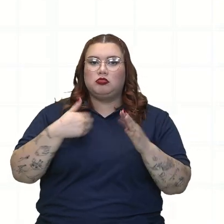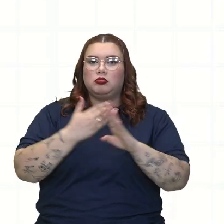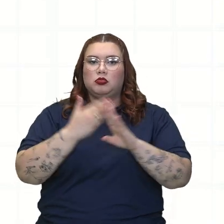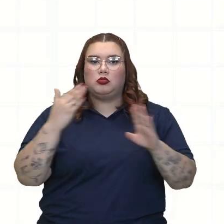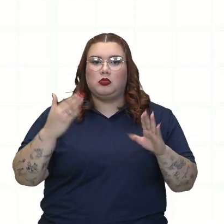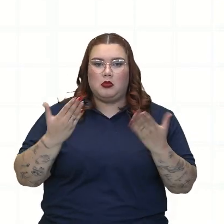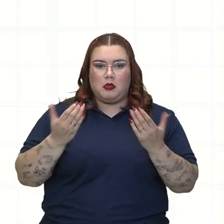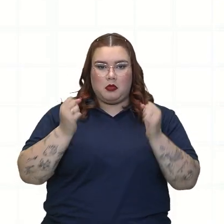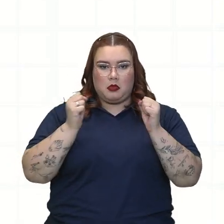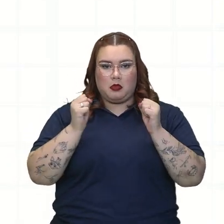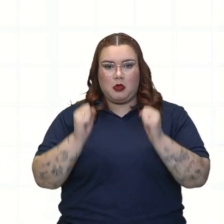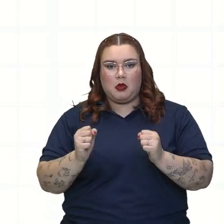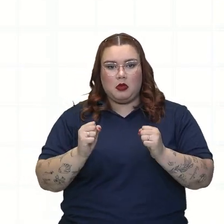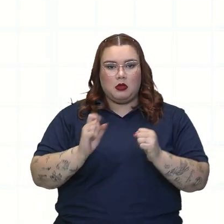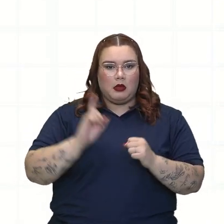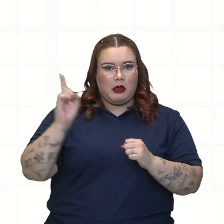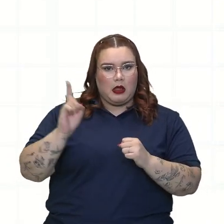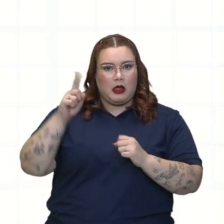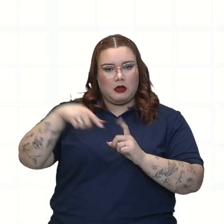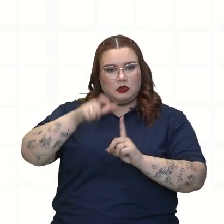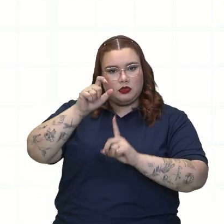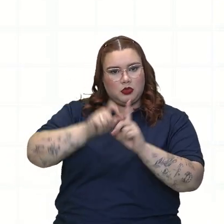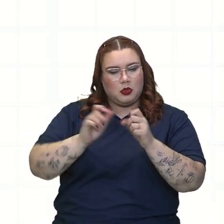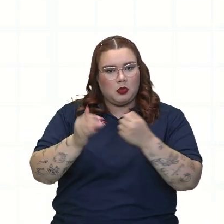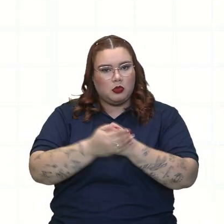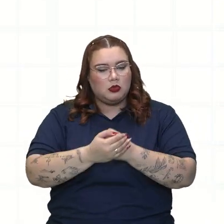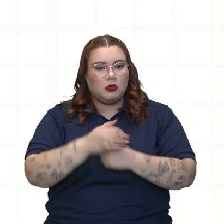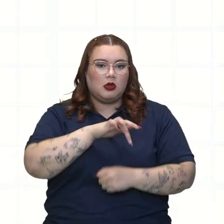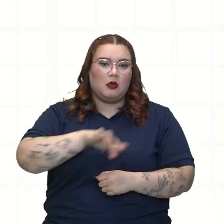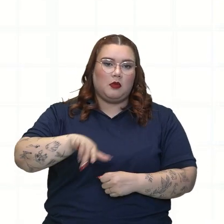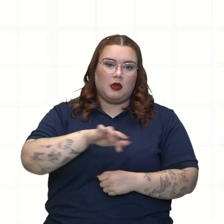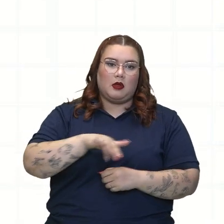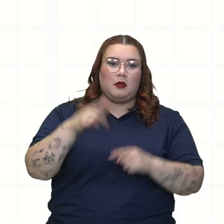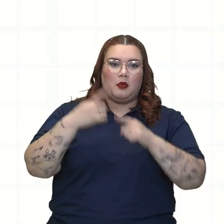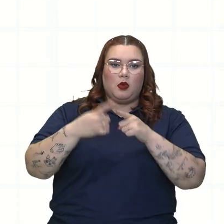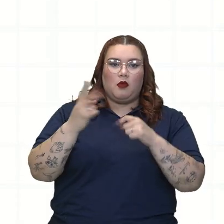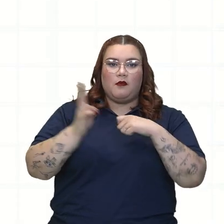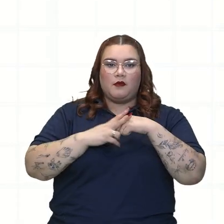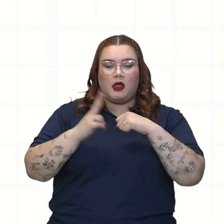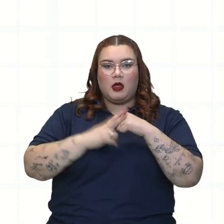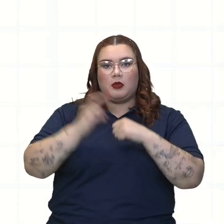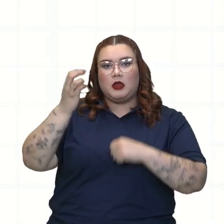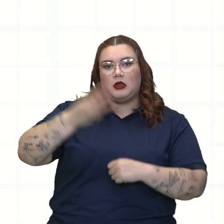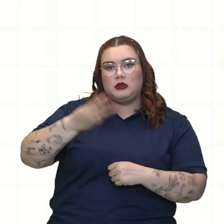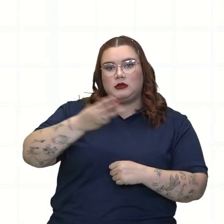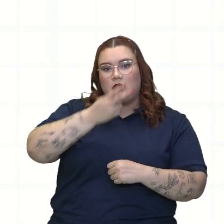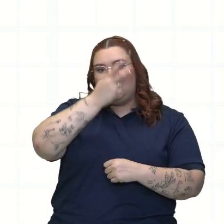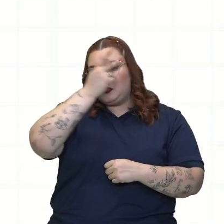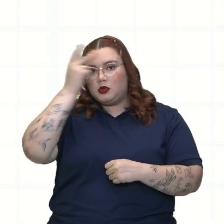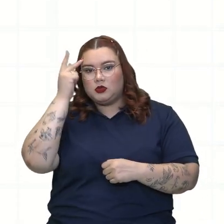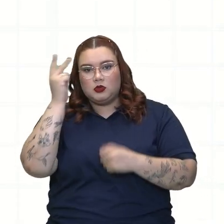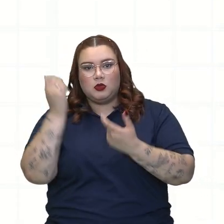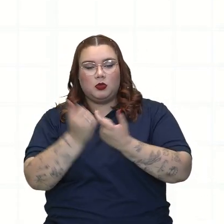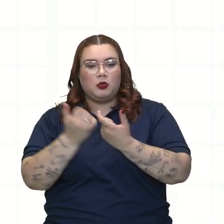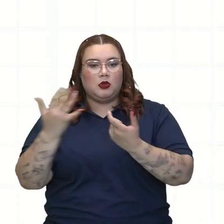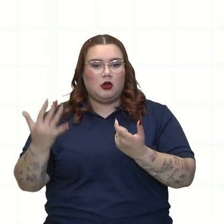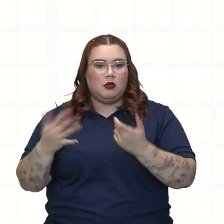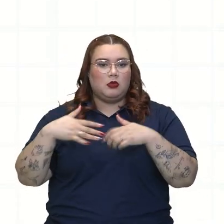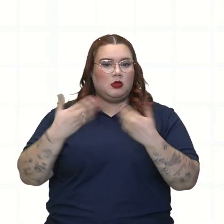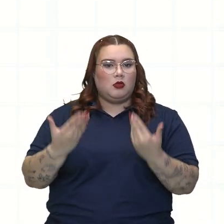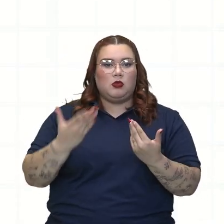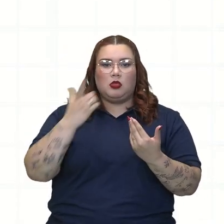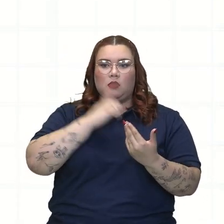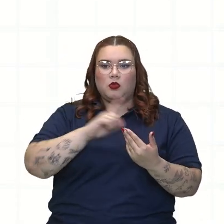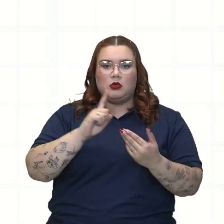Eu posso dizer que isso aqui é sujeito oculto? Não, porque verbo na terceira pessoa do plural. Então, não consigo